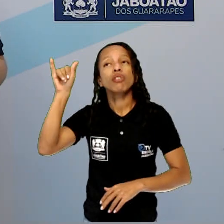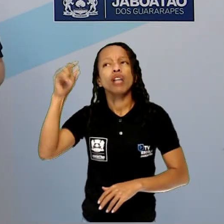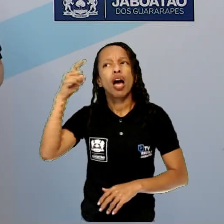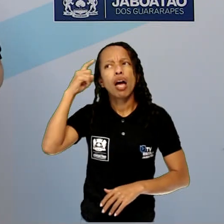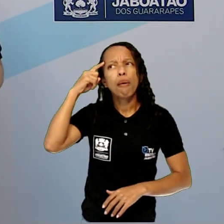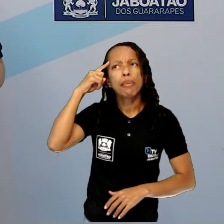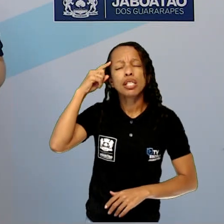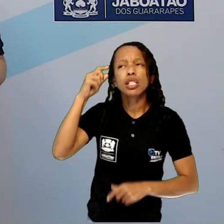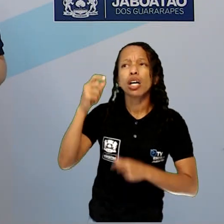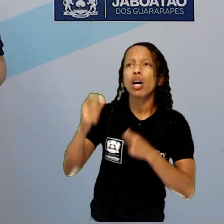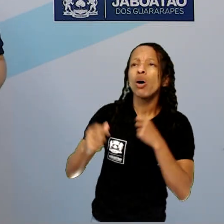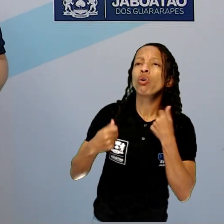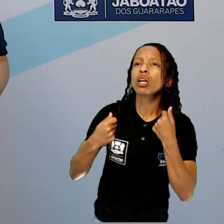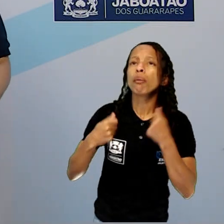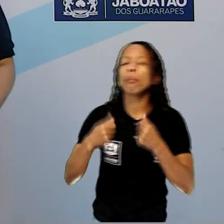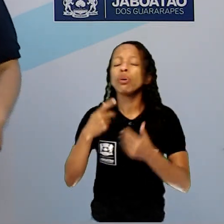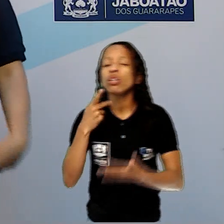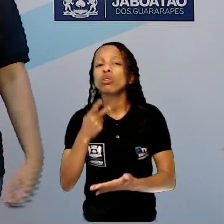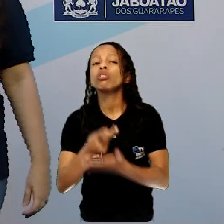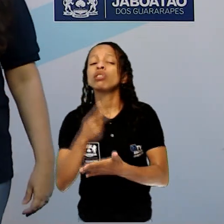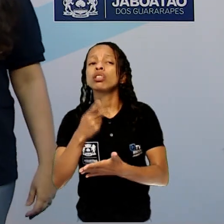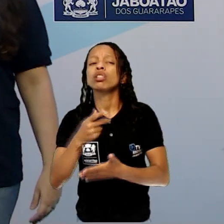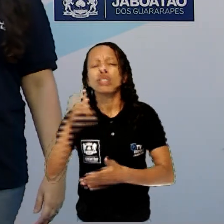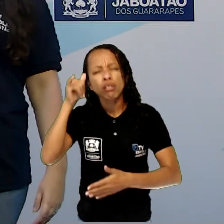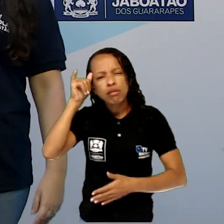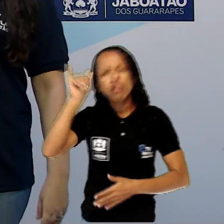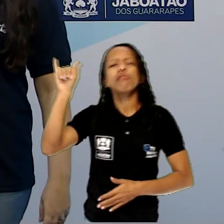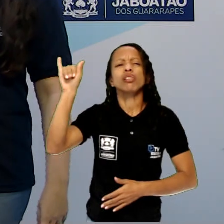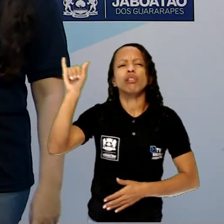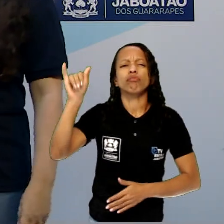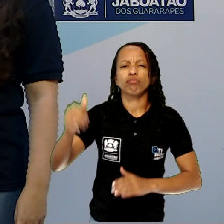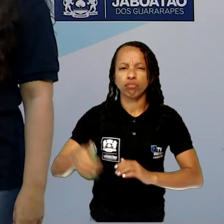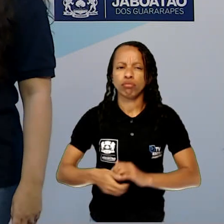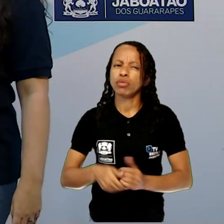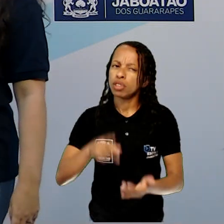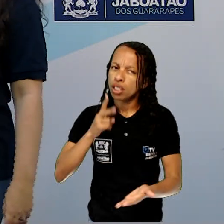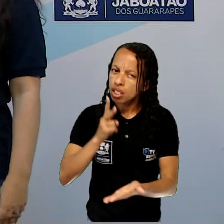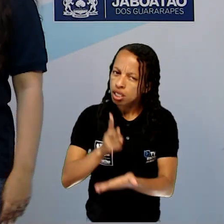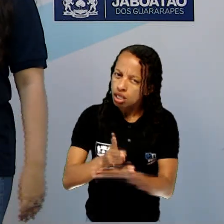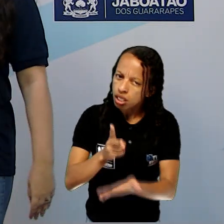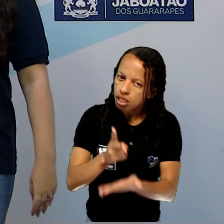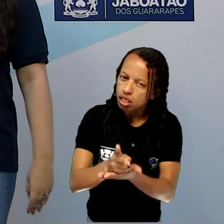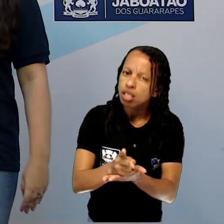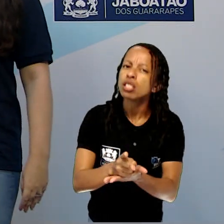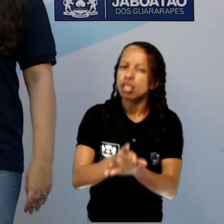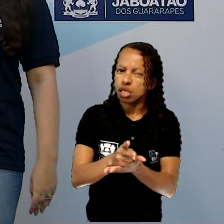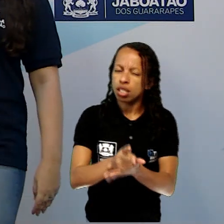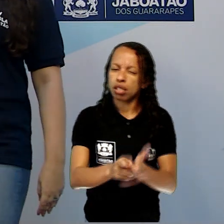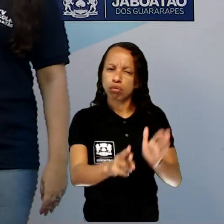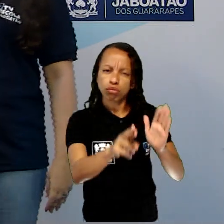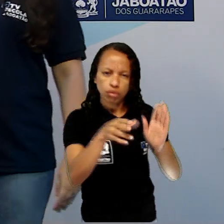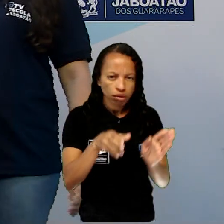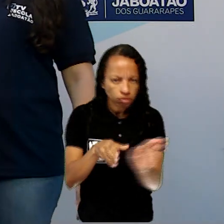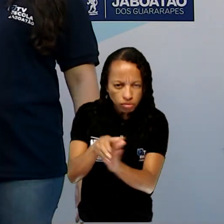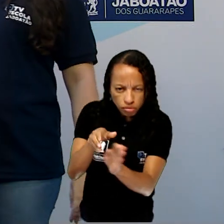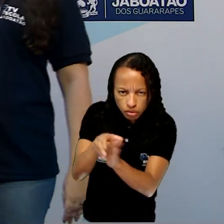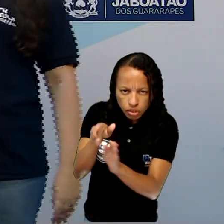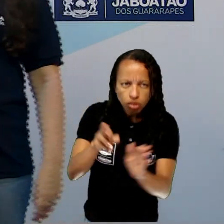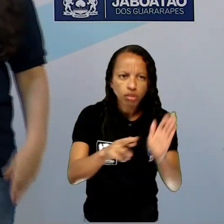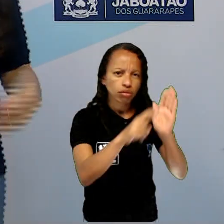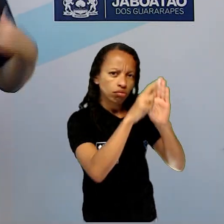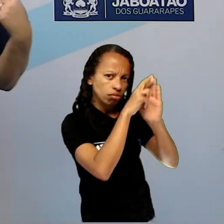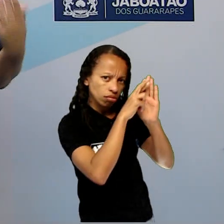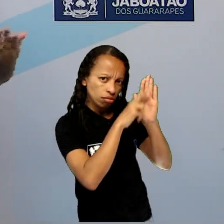podem acontecer e, assim, evitá-las. Então, sempre siga as regras e orientações dadas. Se o